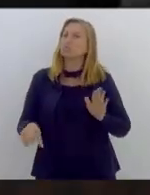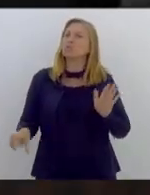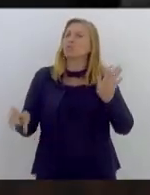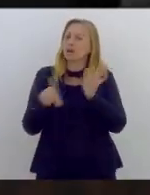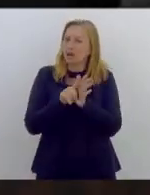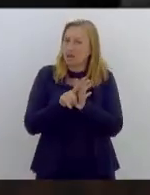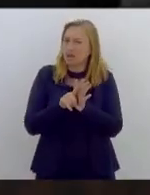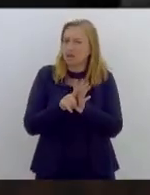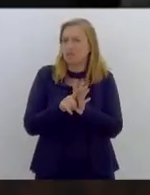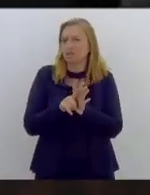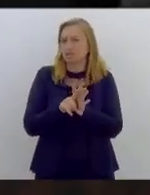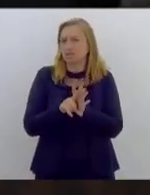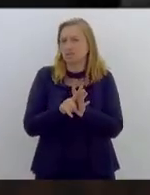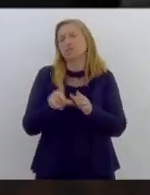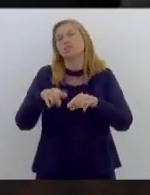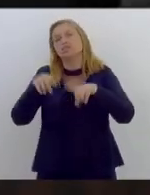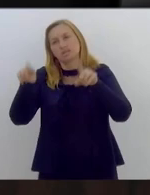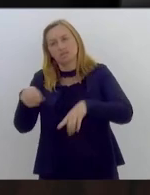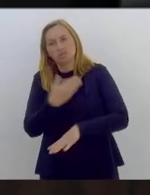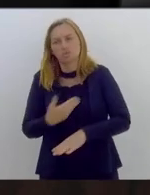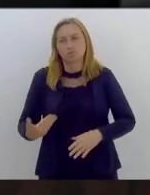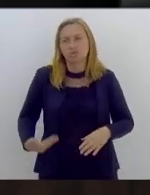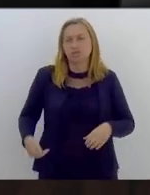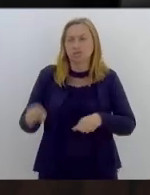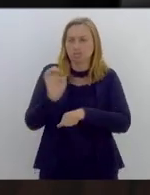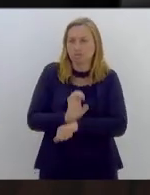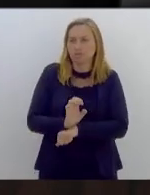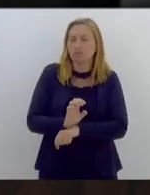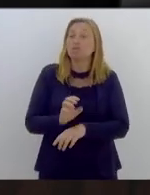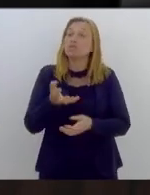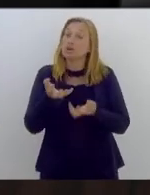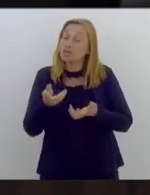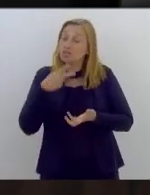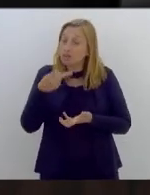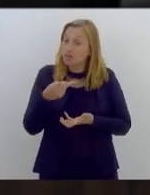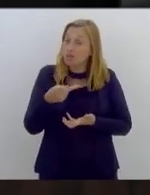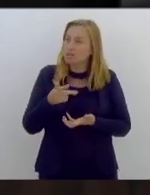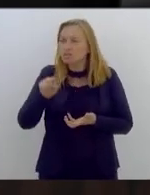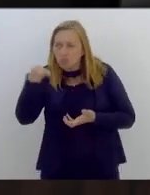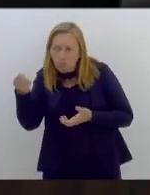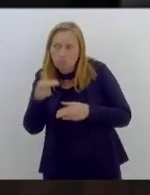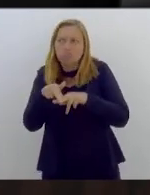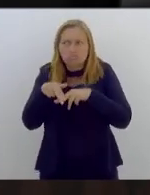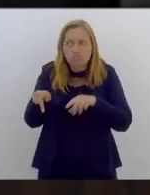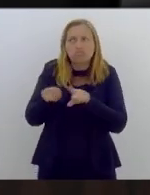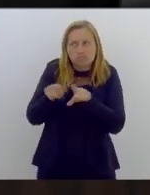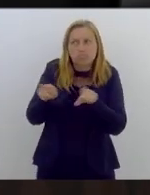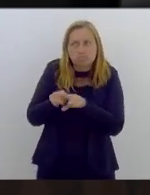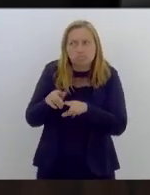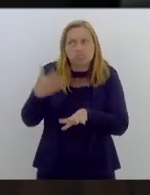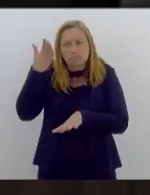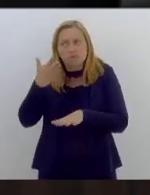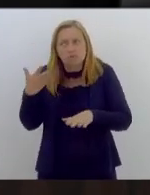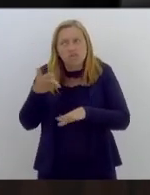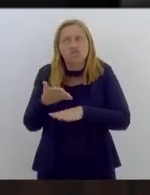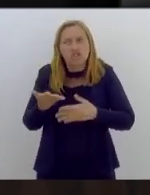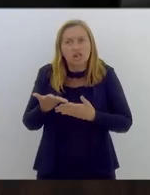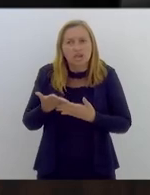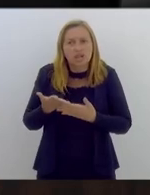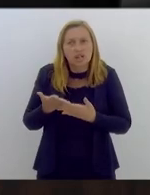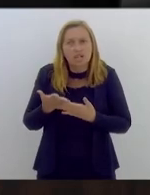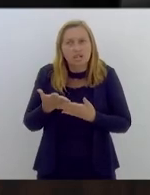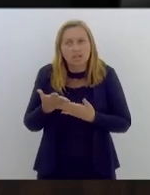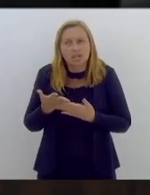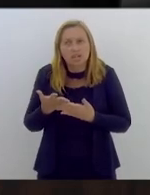ao que foi praticado com os servidores estaduais. Então, queria falar para Vossa Excelência isso. Talvez tenha uma outra razão também para essa mensagem chegar assim, a